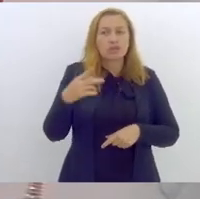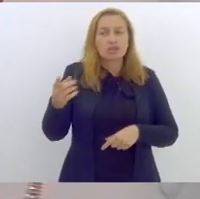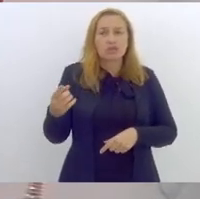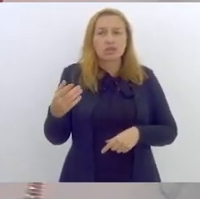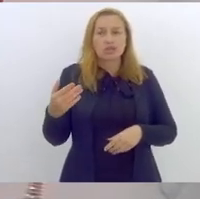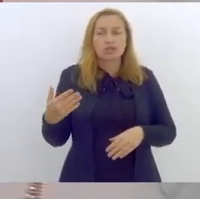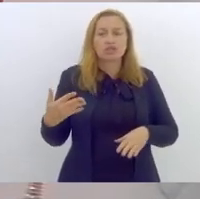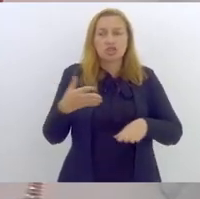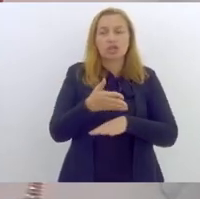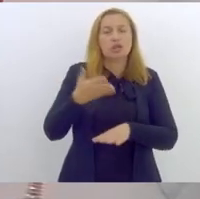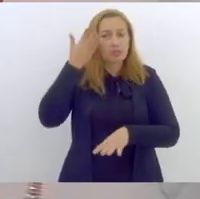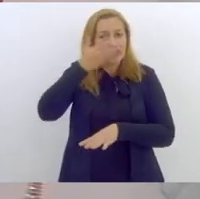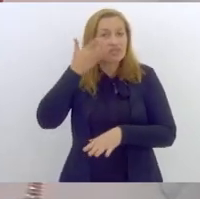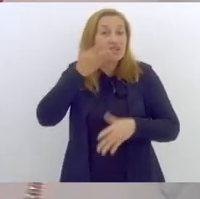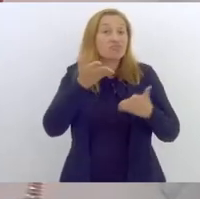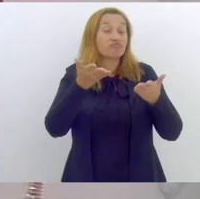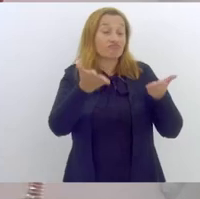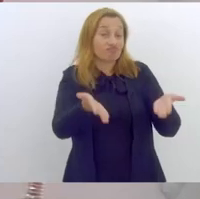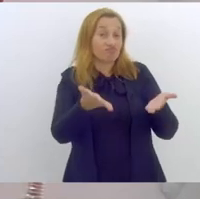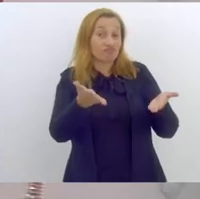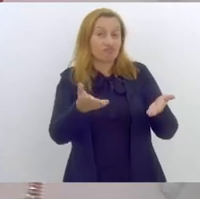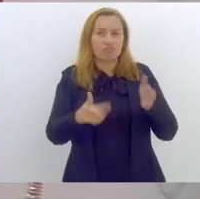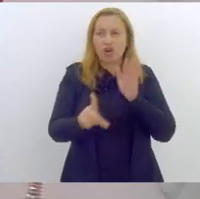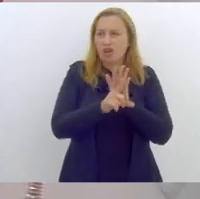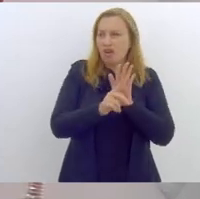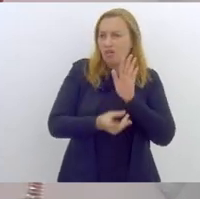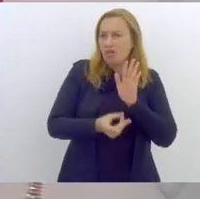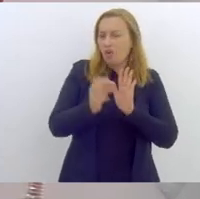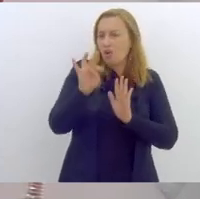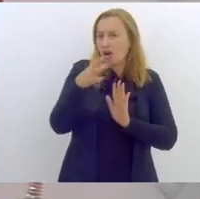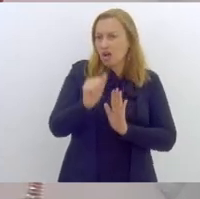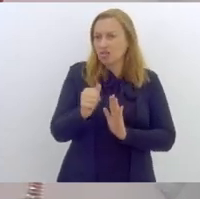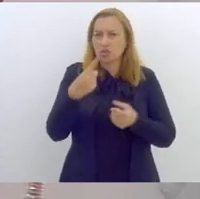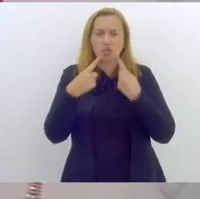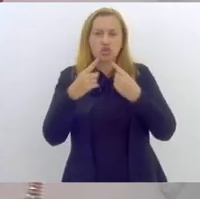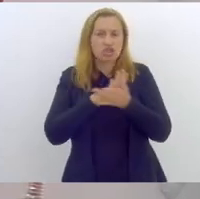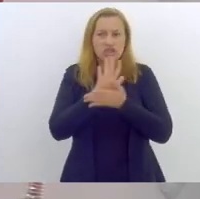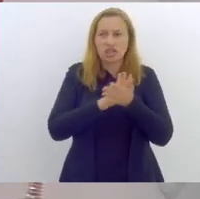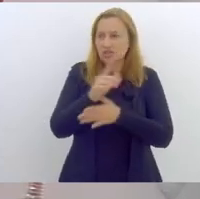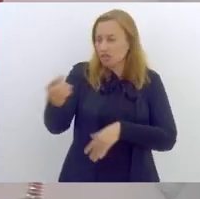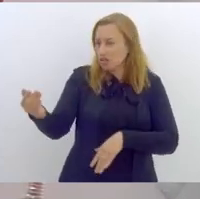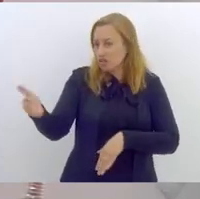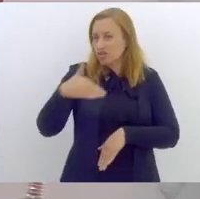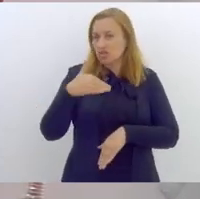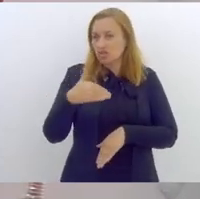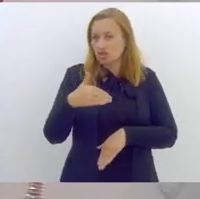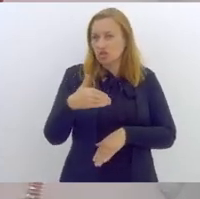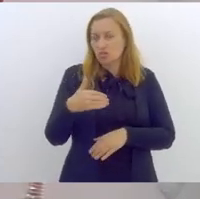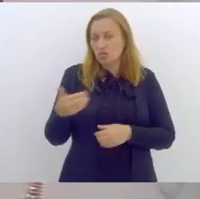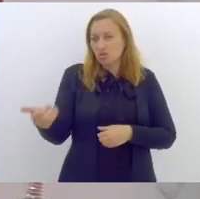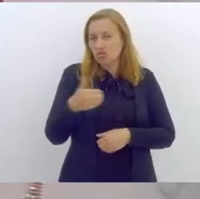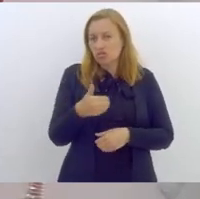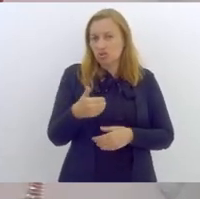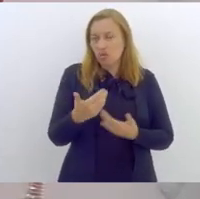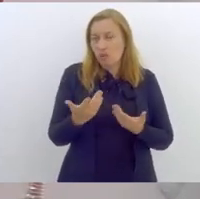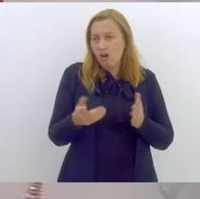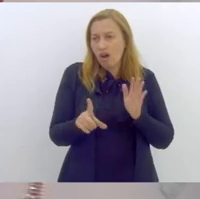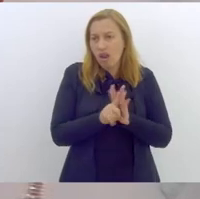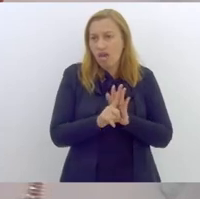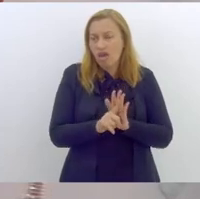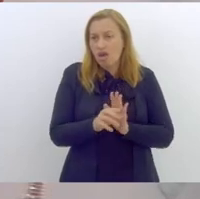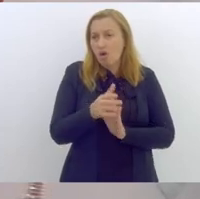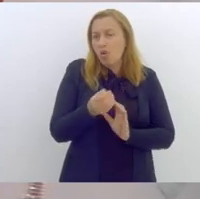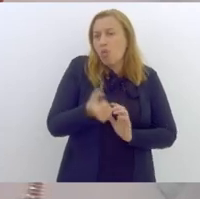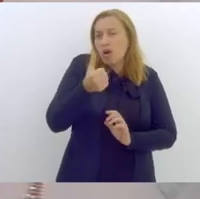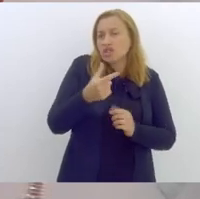dessa natureza é porque ela é orgânica não foi discutida com ninguém simplesmente mandou ele uma lei que vem com quase